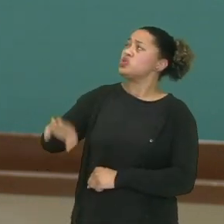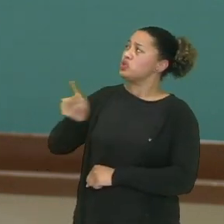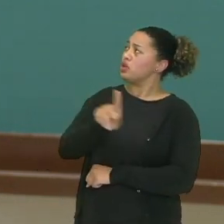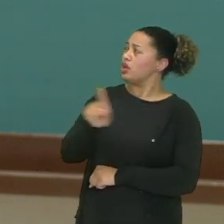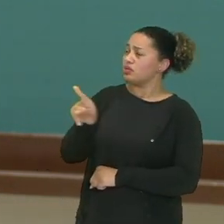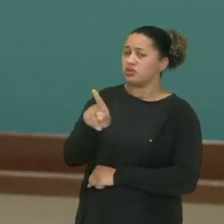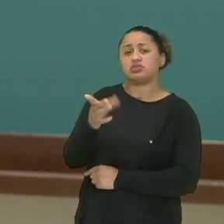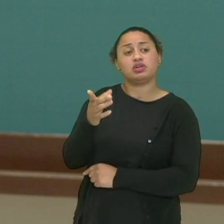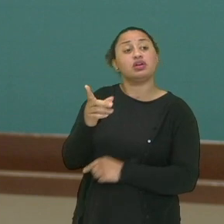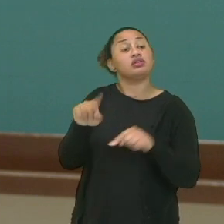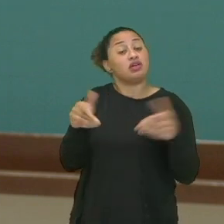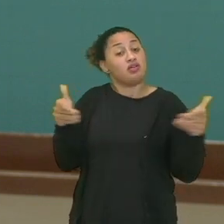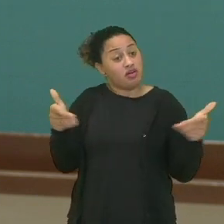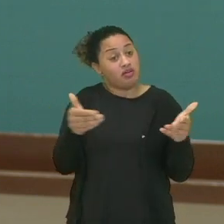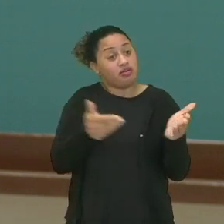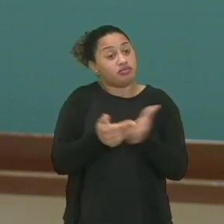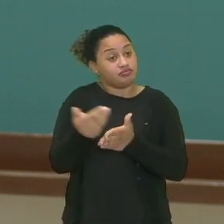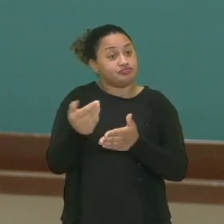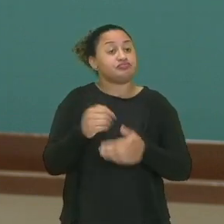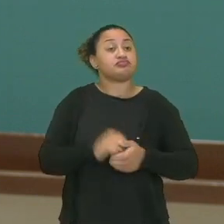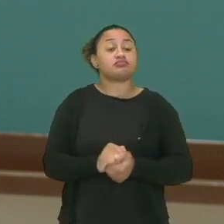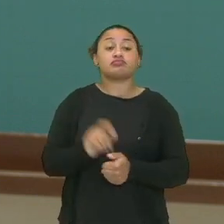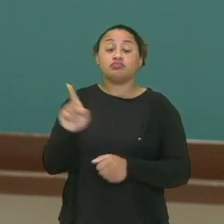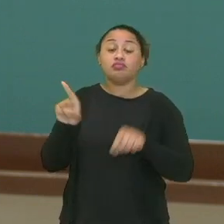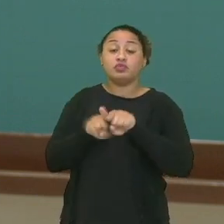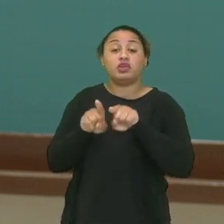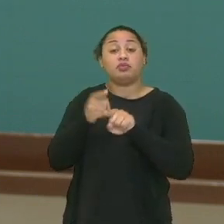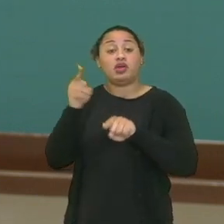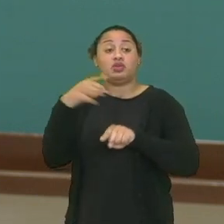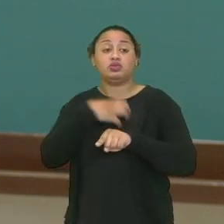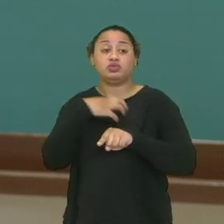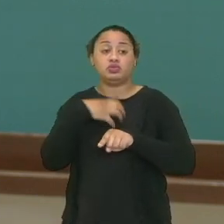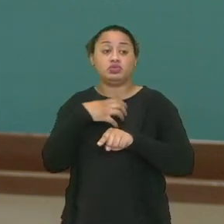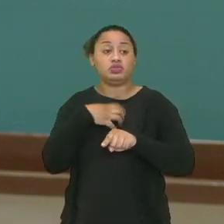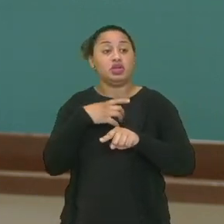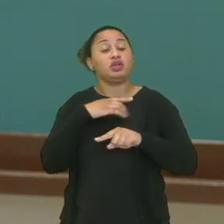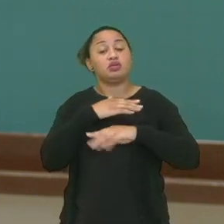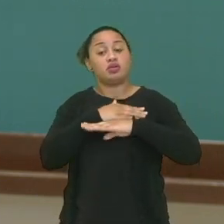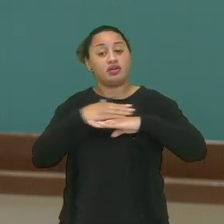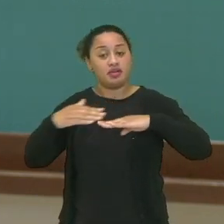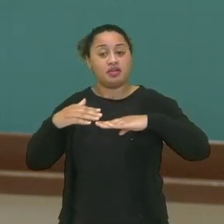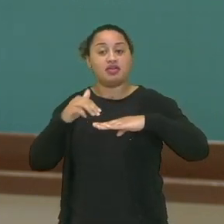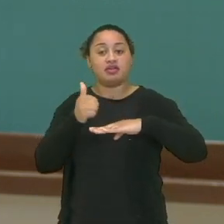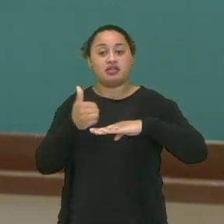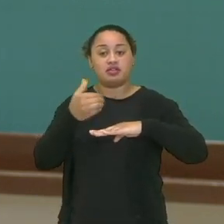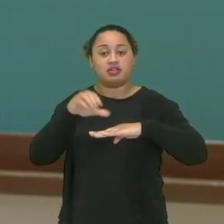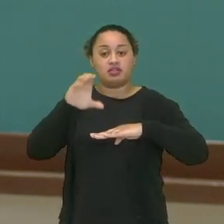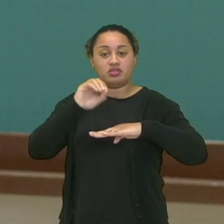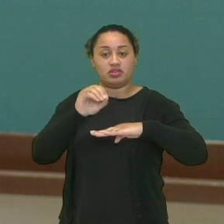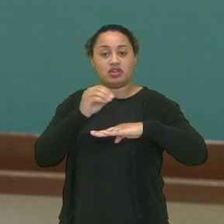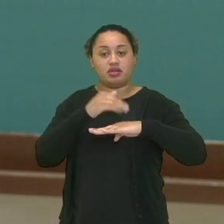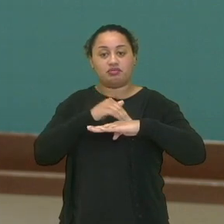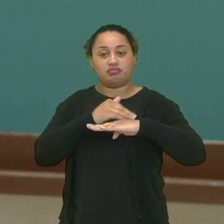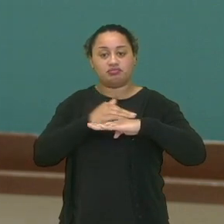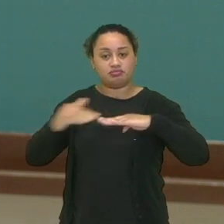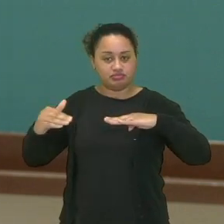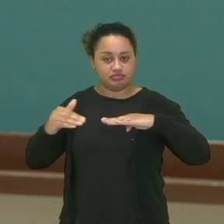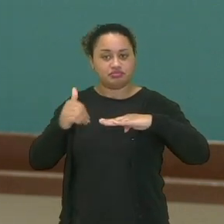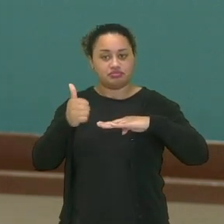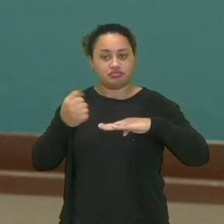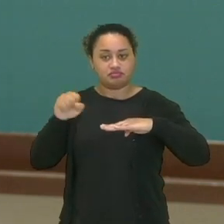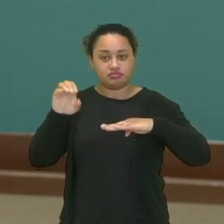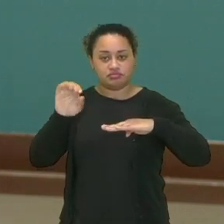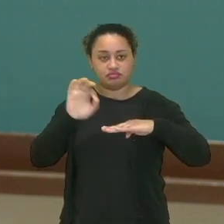ainda, né? Olha só, esse daqui também é um outro modelo, ó. Esse é o transferidor de 180, que é exatamente metade, né? Do